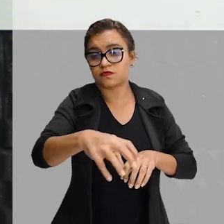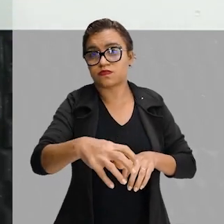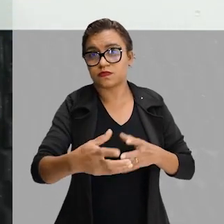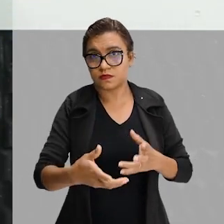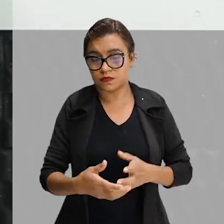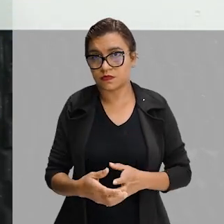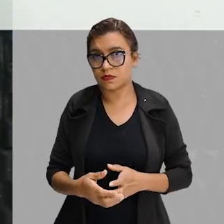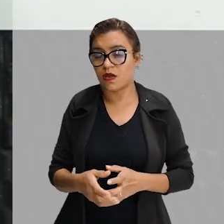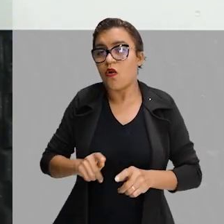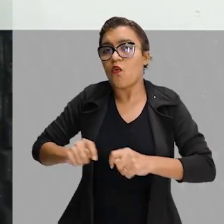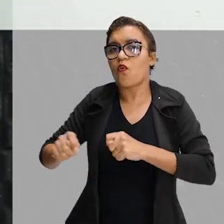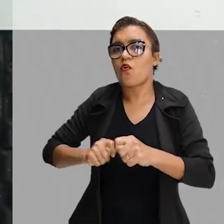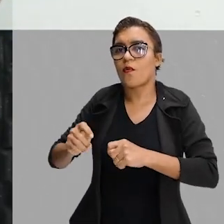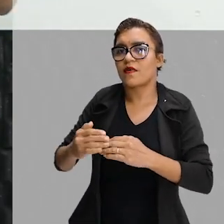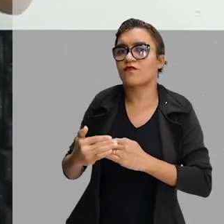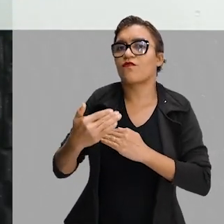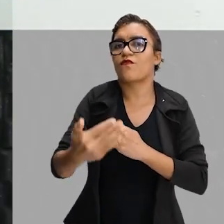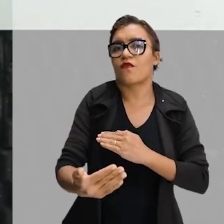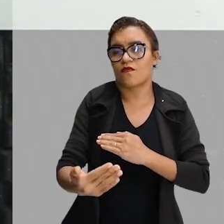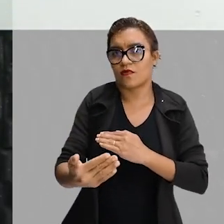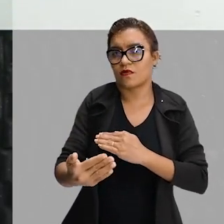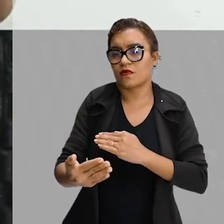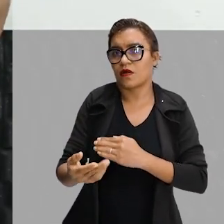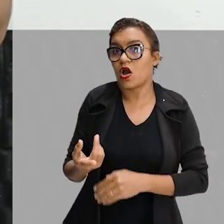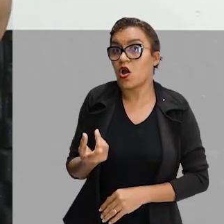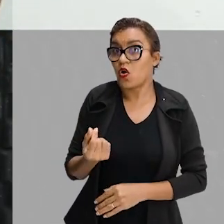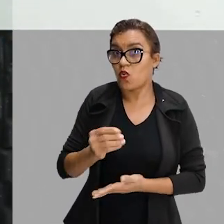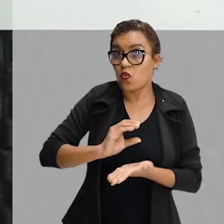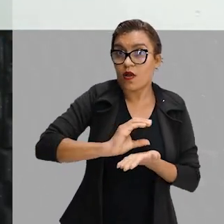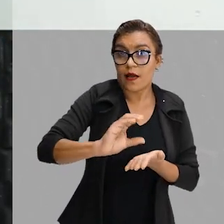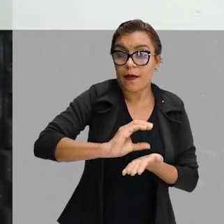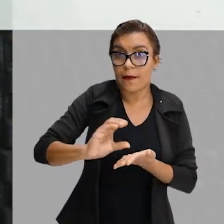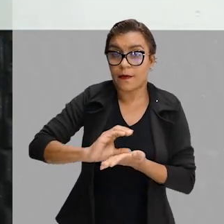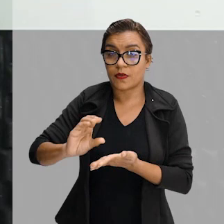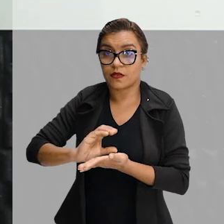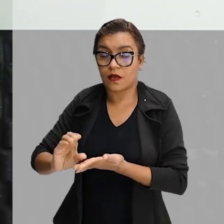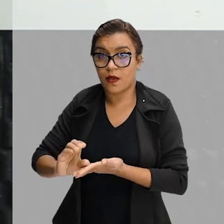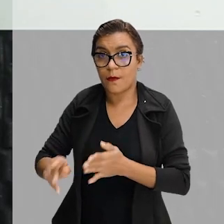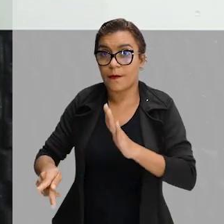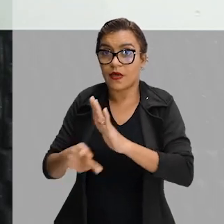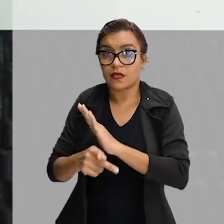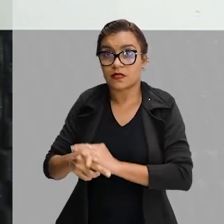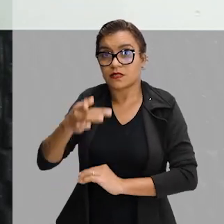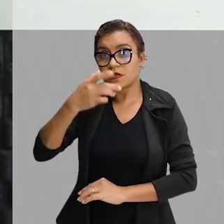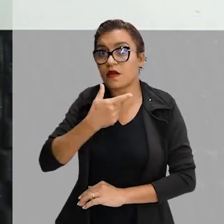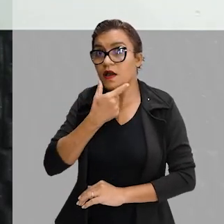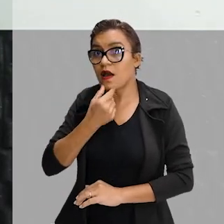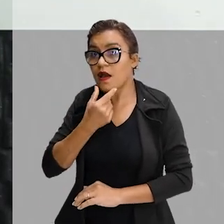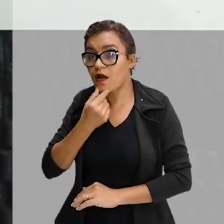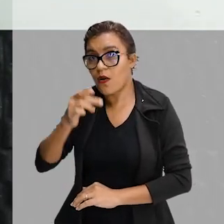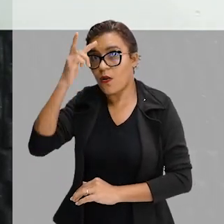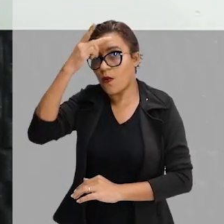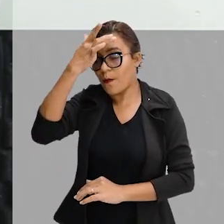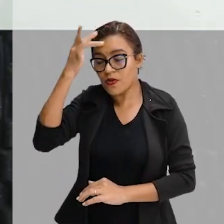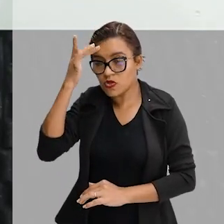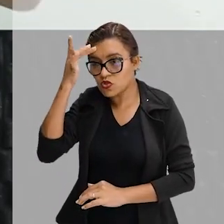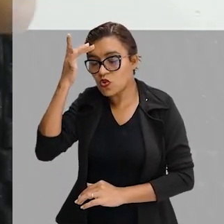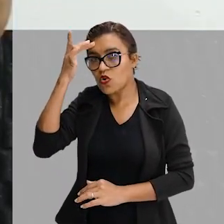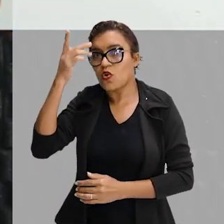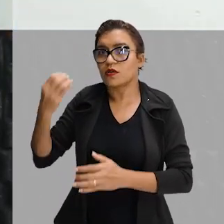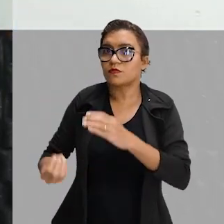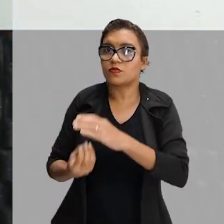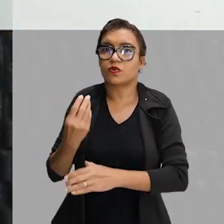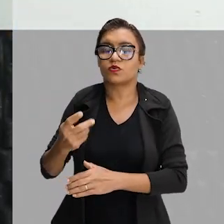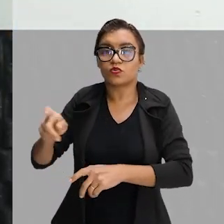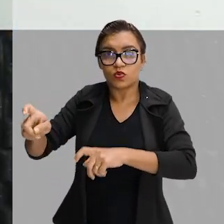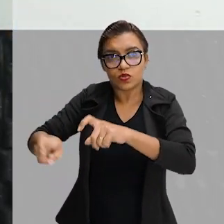comércio externo. Então, o capital ele ficava nas mãos dos grandes produtores rurais, gerando, portanto, uma concentração